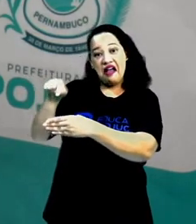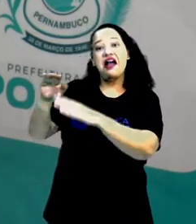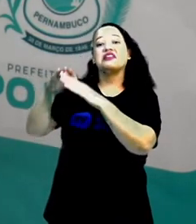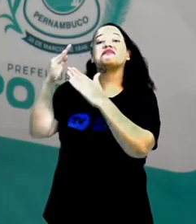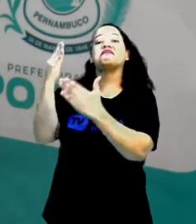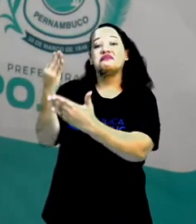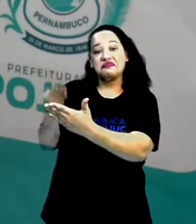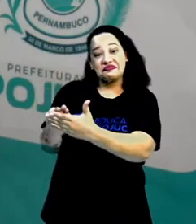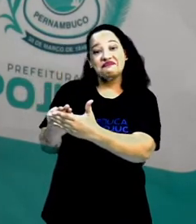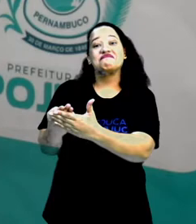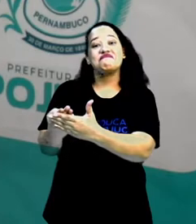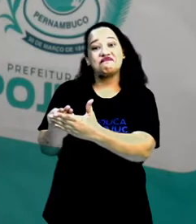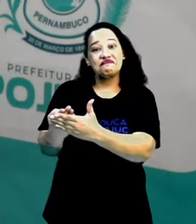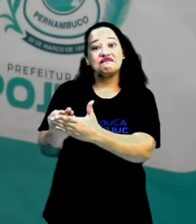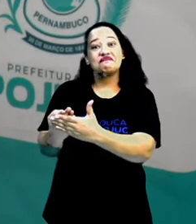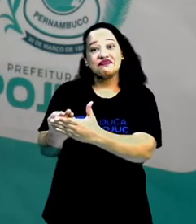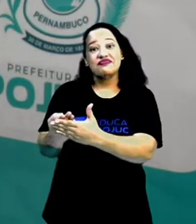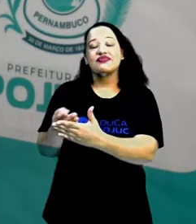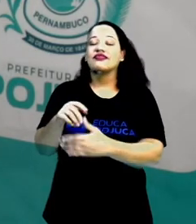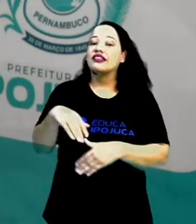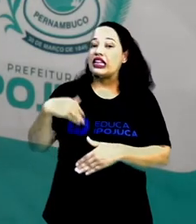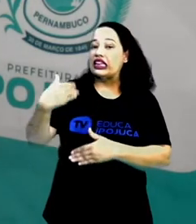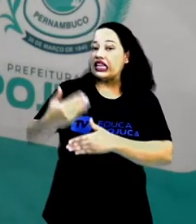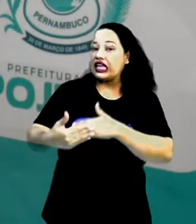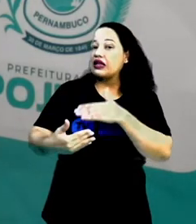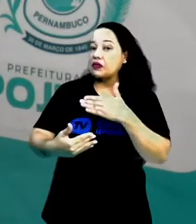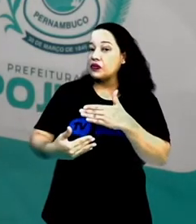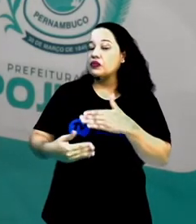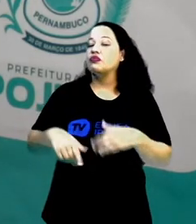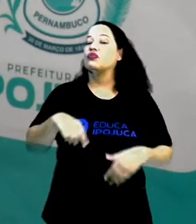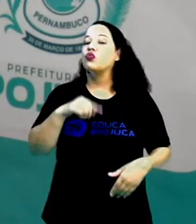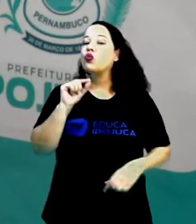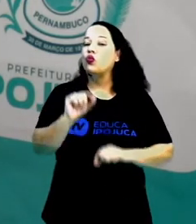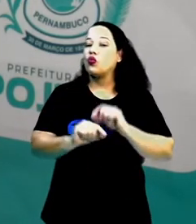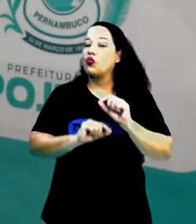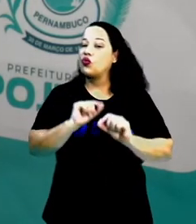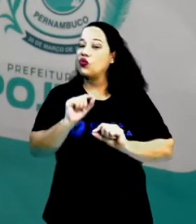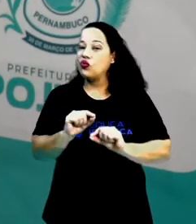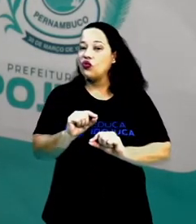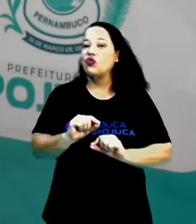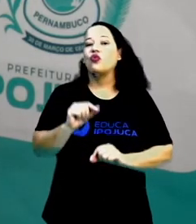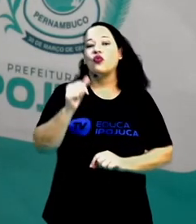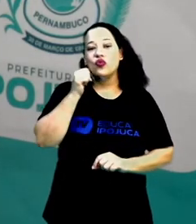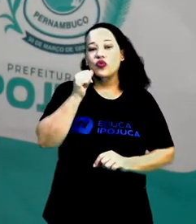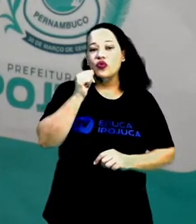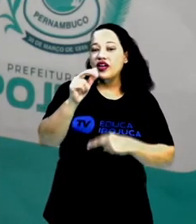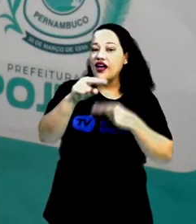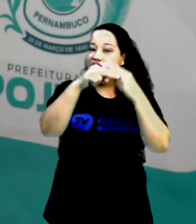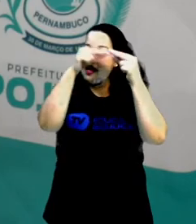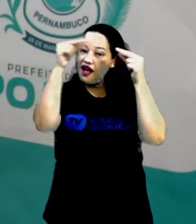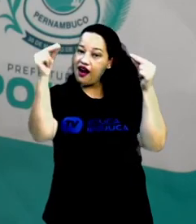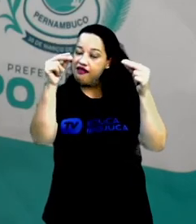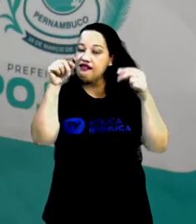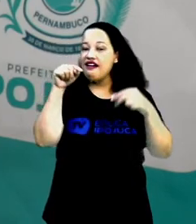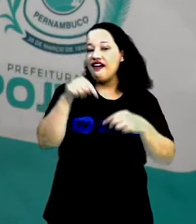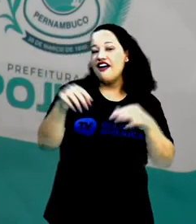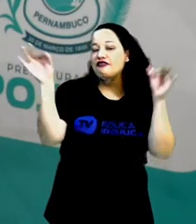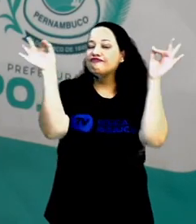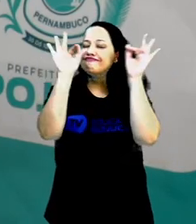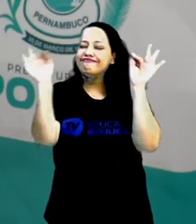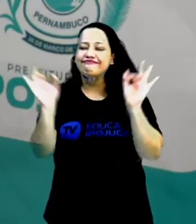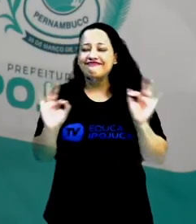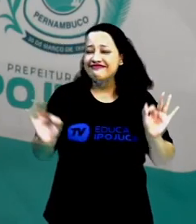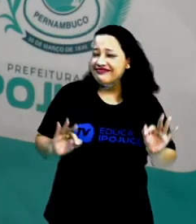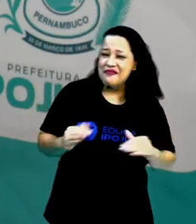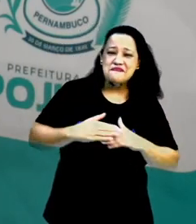escola. A partir daquele dia, Clara era a menina mais feliz do